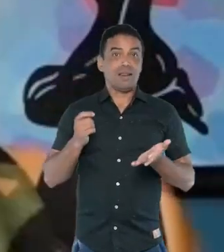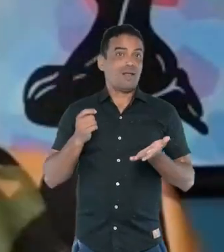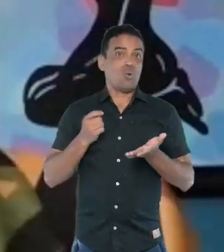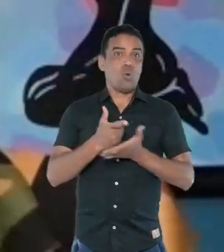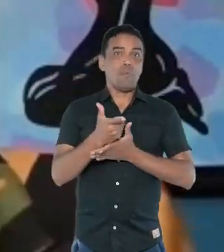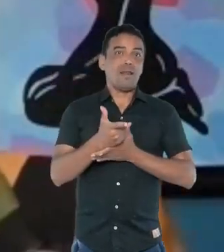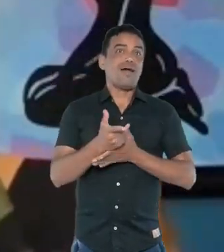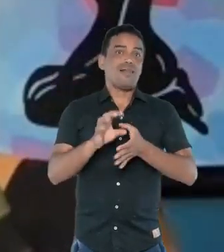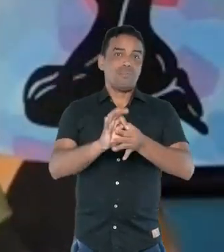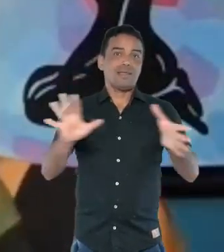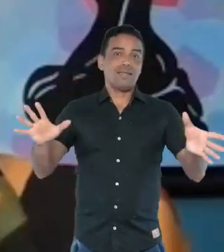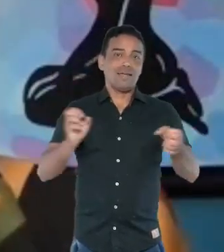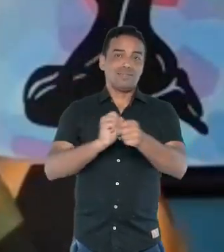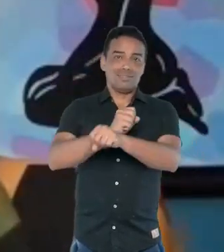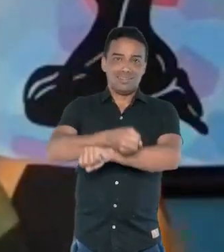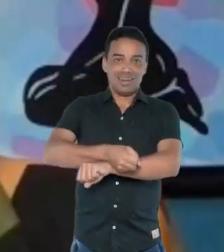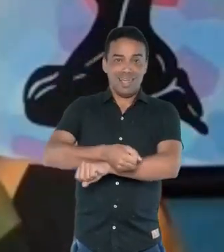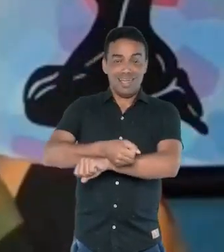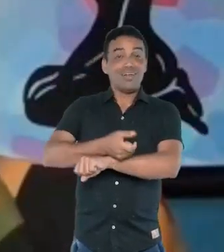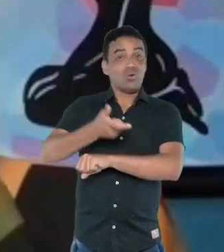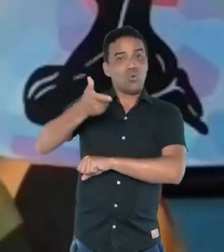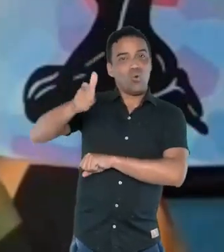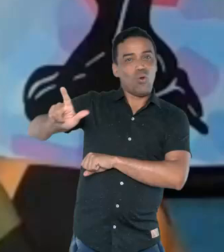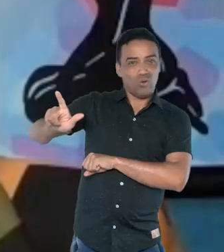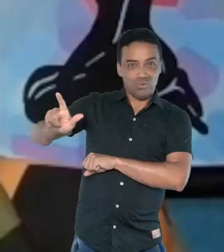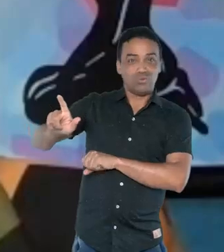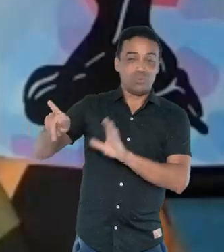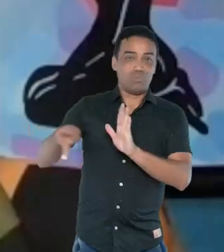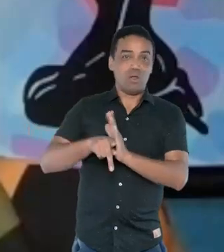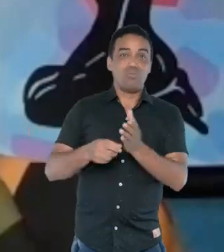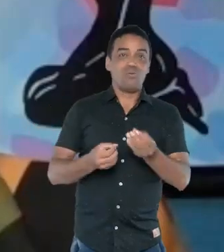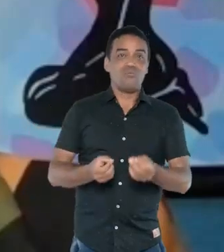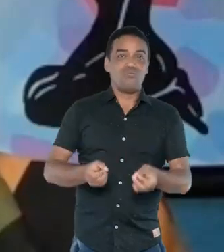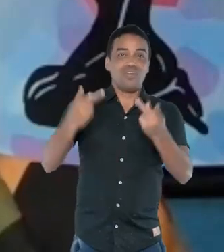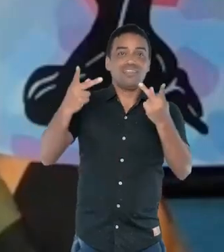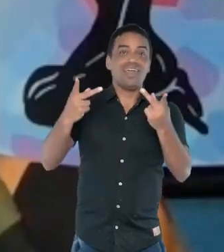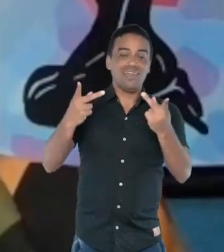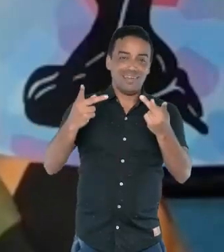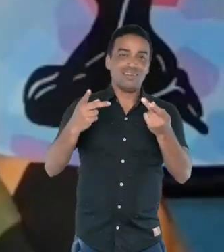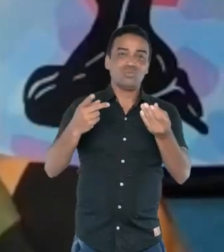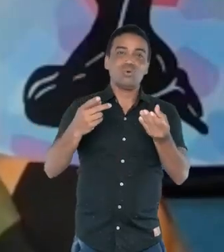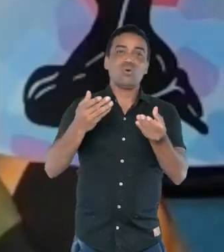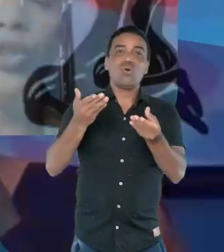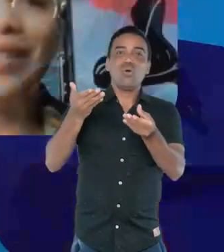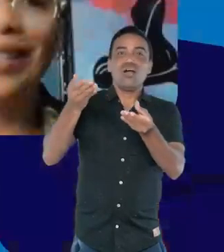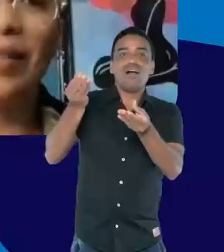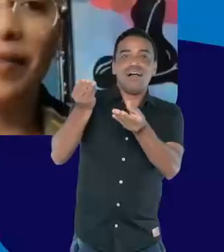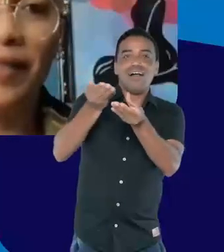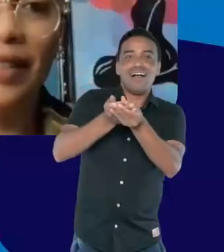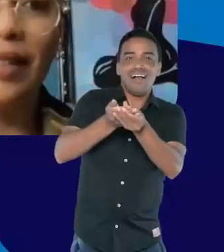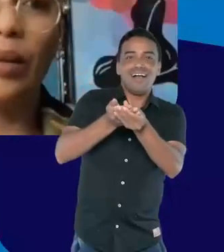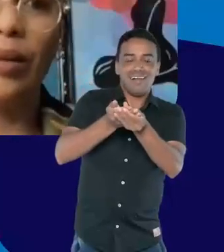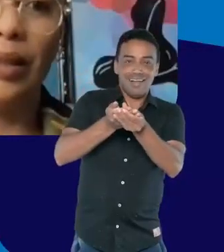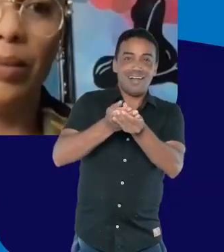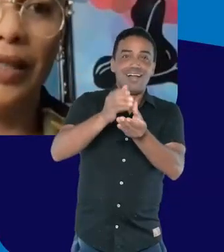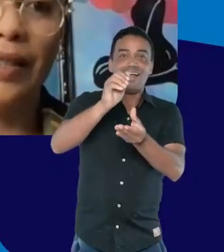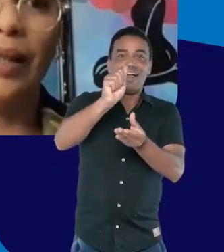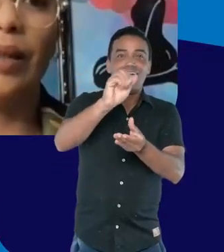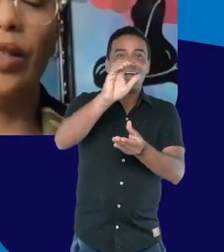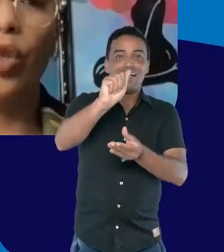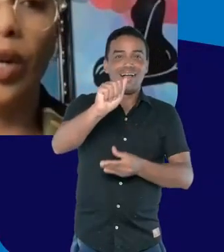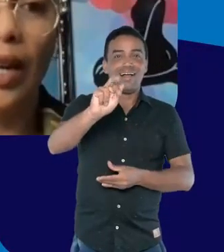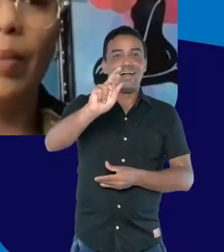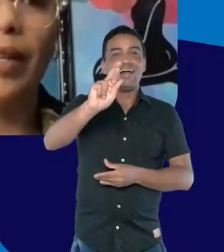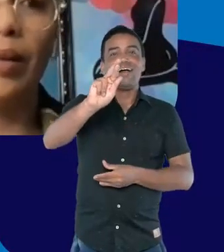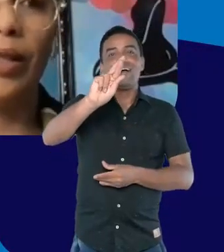outras pessoas, a partir da venda ali dos acarajés. Então, Sankofa nos desafia o tempo